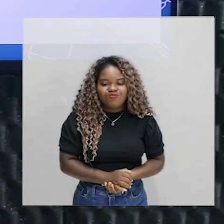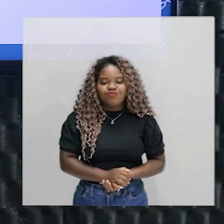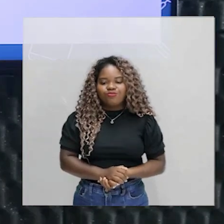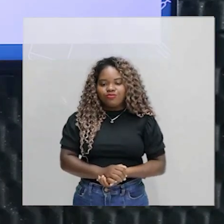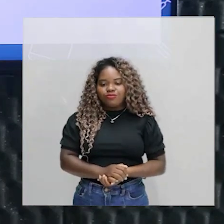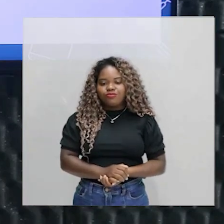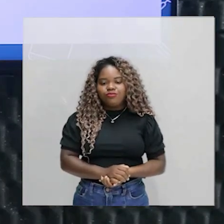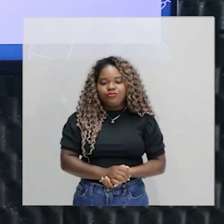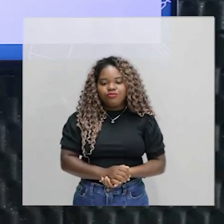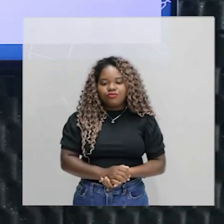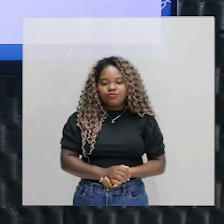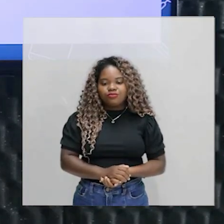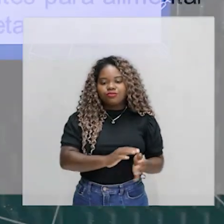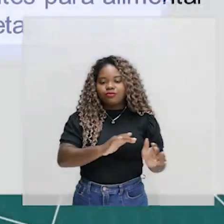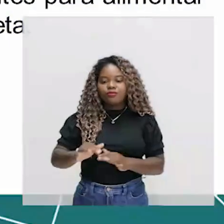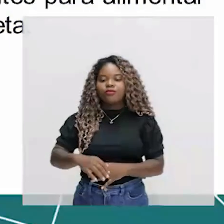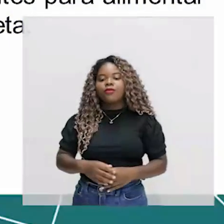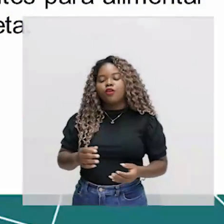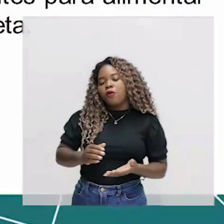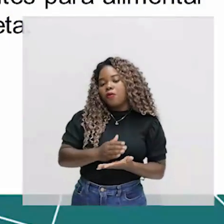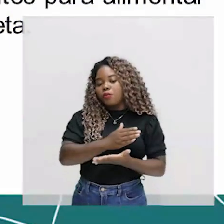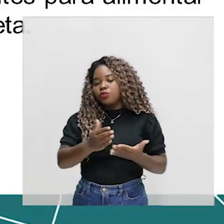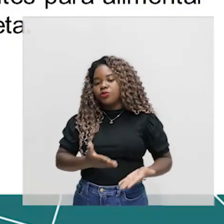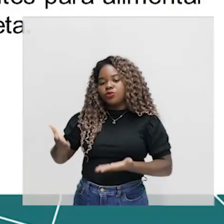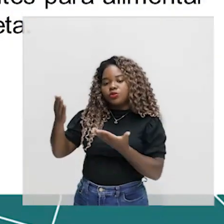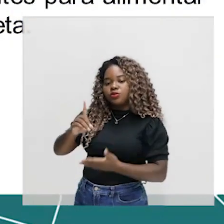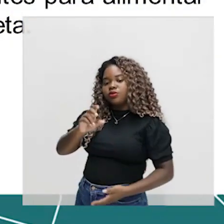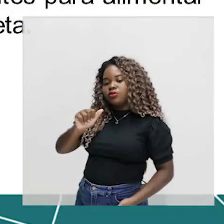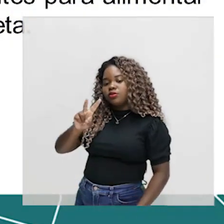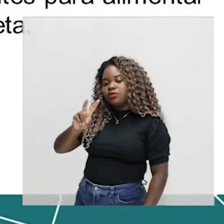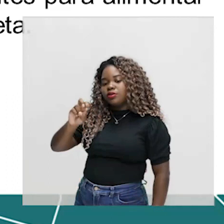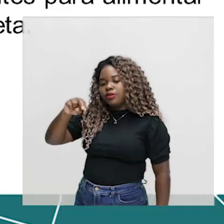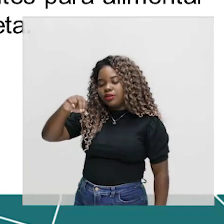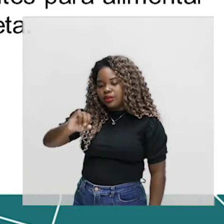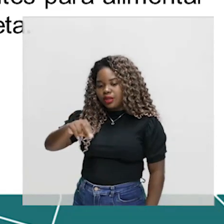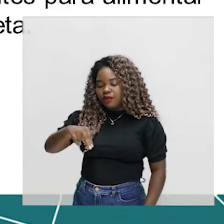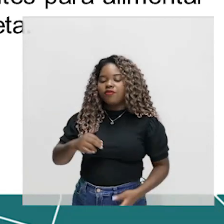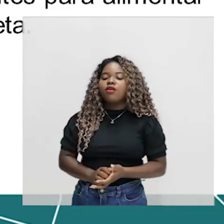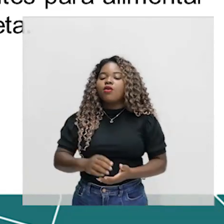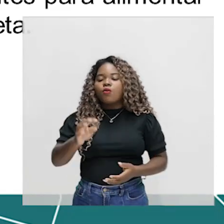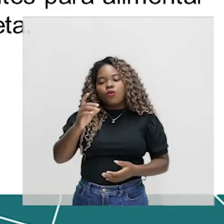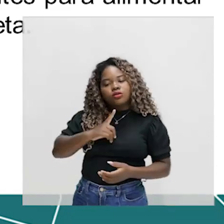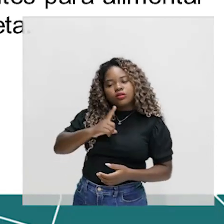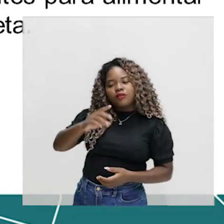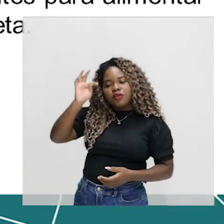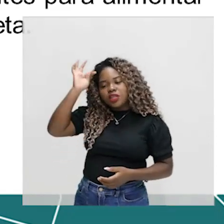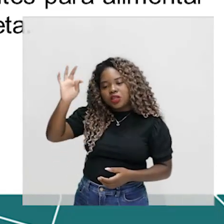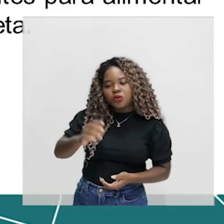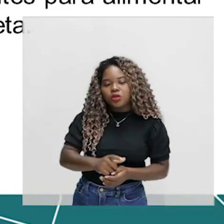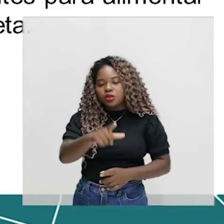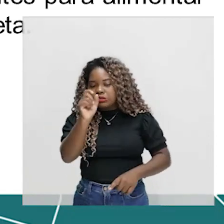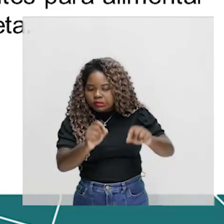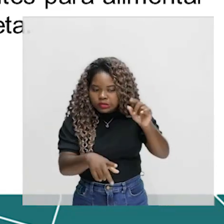pessoal o Charles Darwin quando ele idealizou a sua teoria da seleção natural ele não criou essa